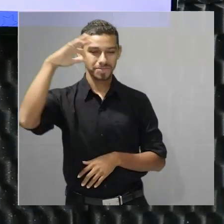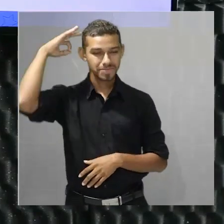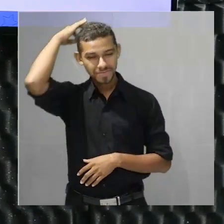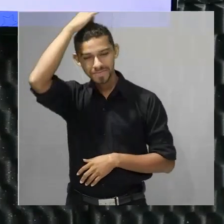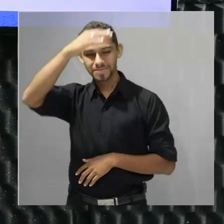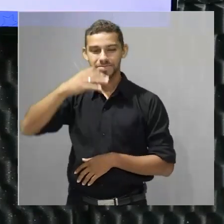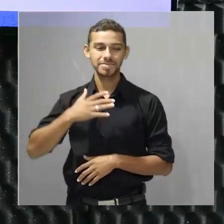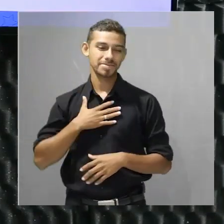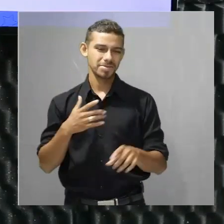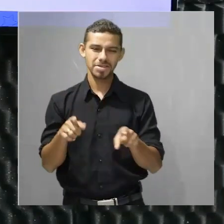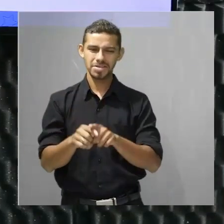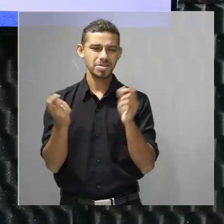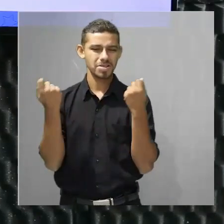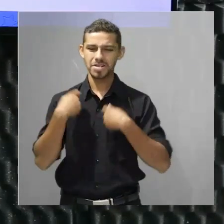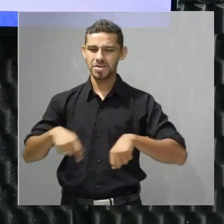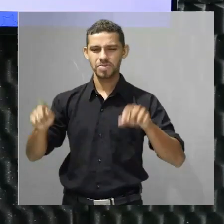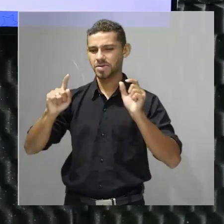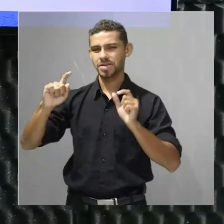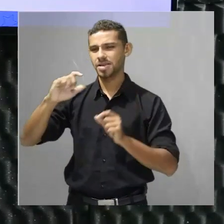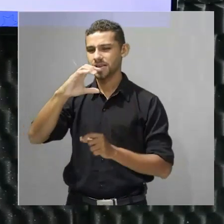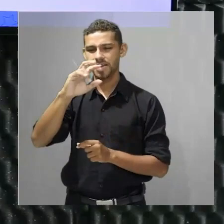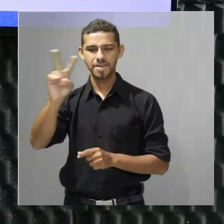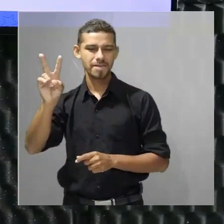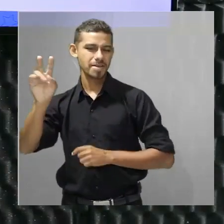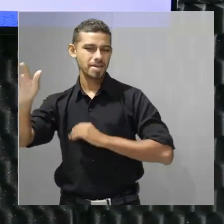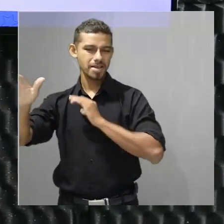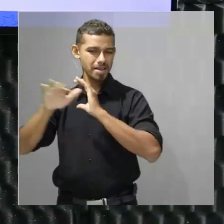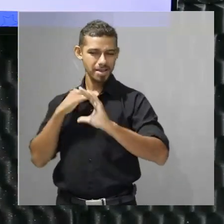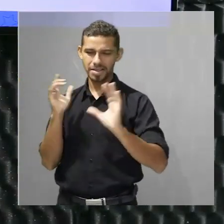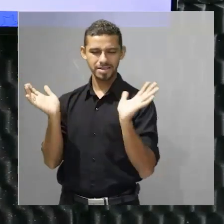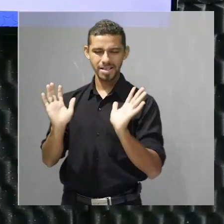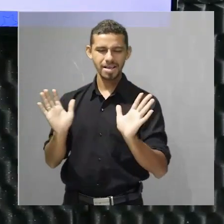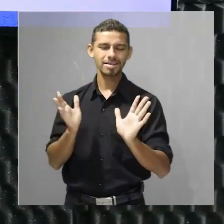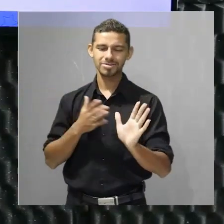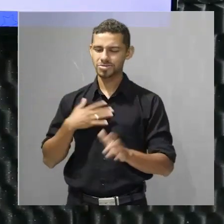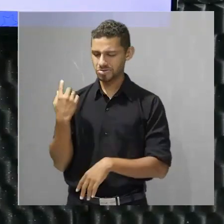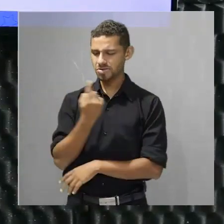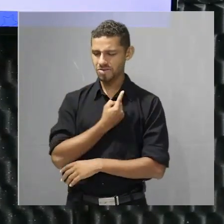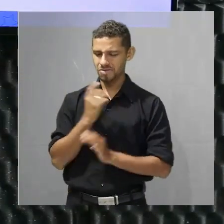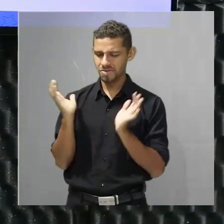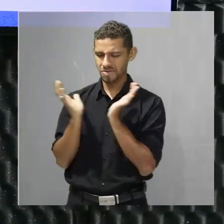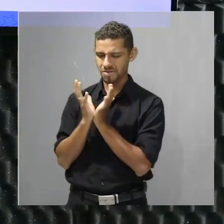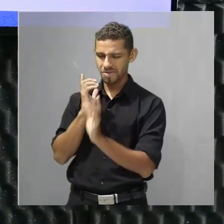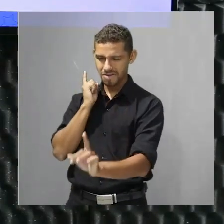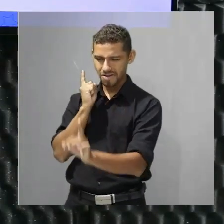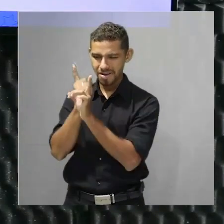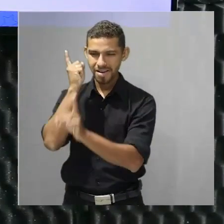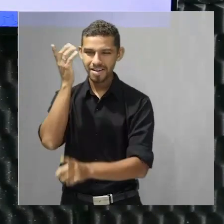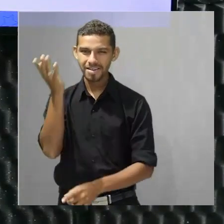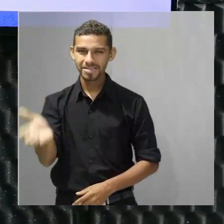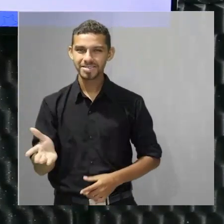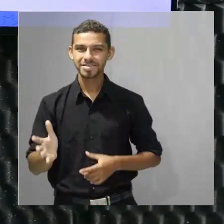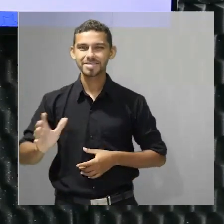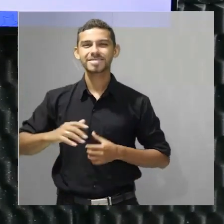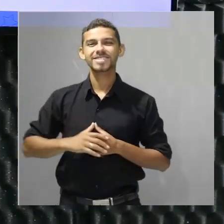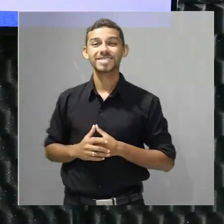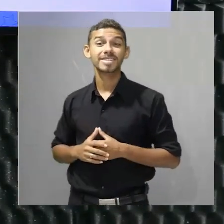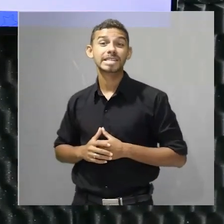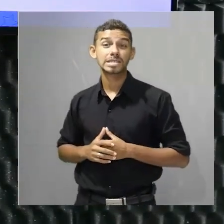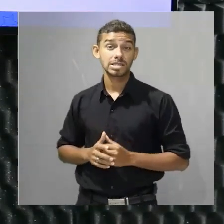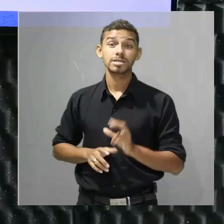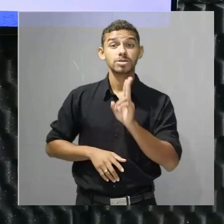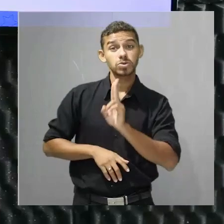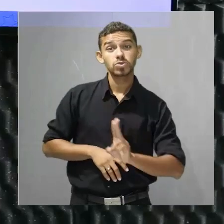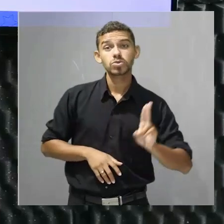não precisa enviar currículo a gente te acha então observem aí como ele vai utilizando a